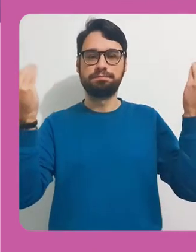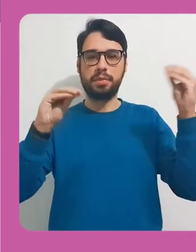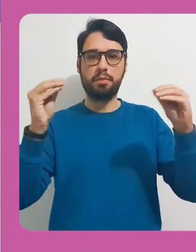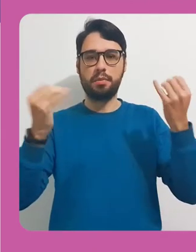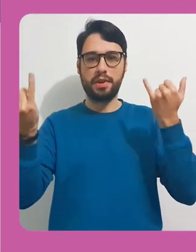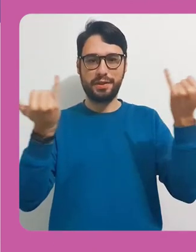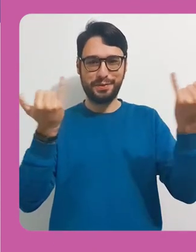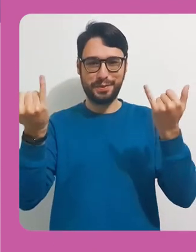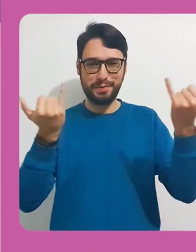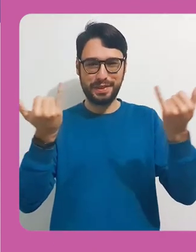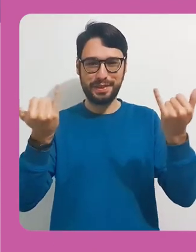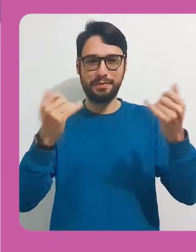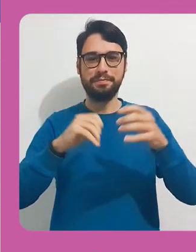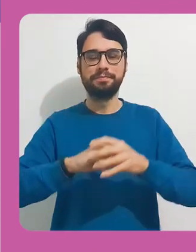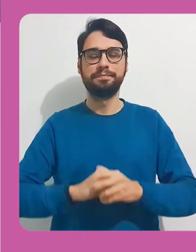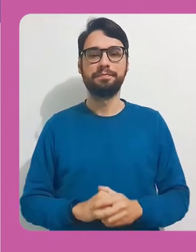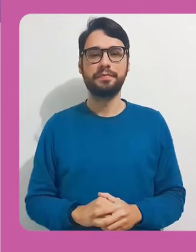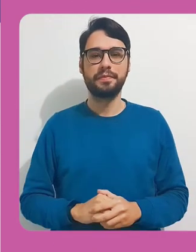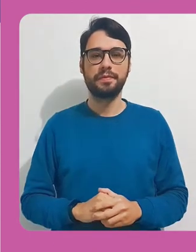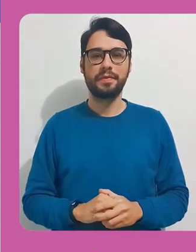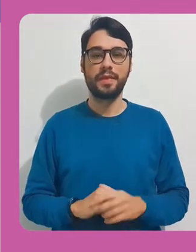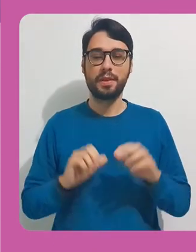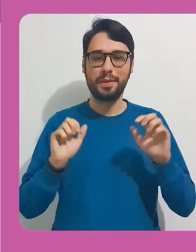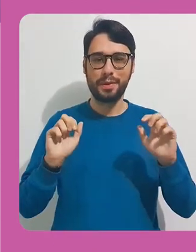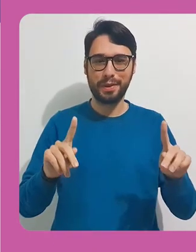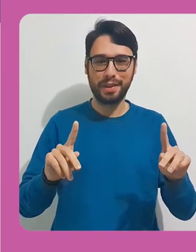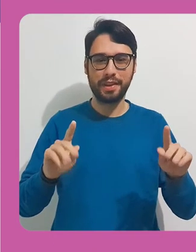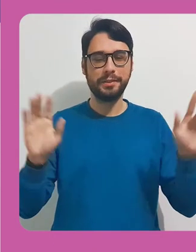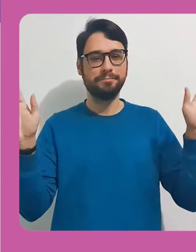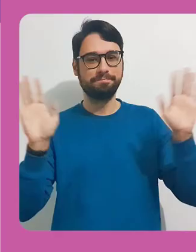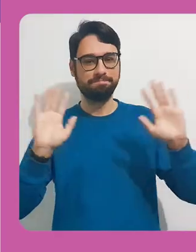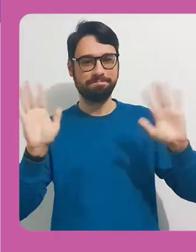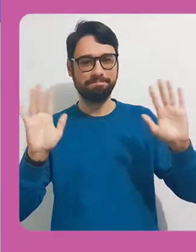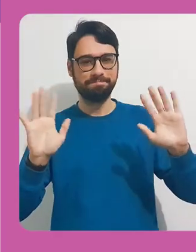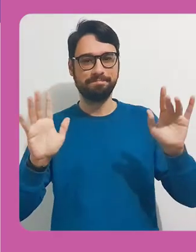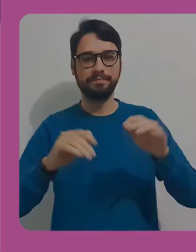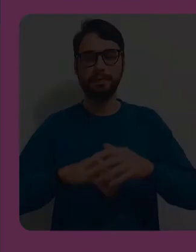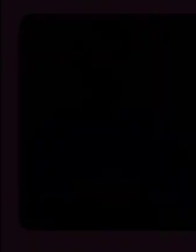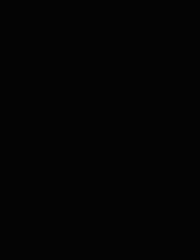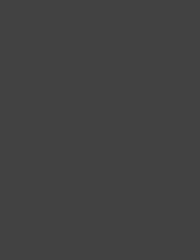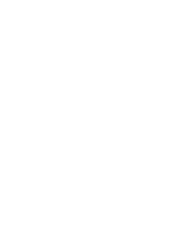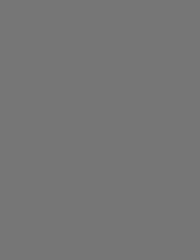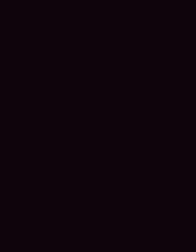dados que você colocou. Certo? Até breve.